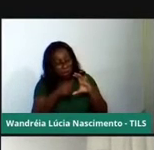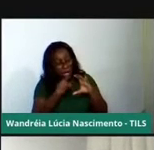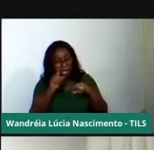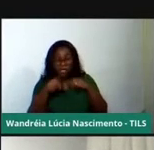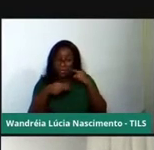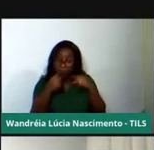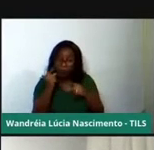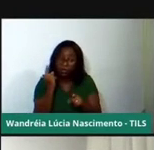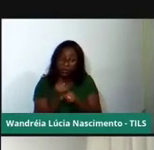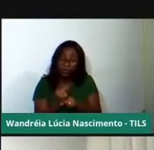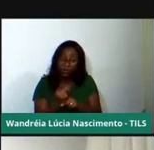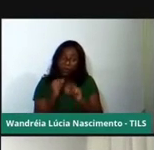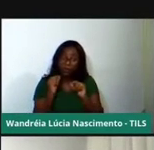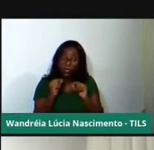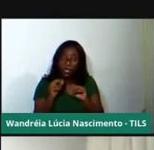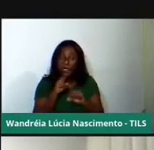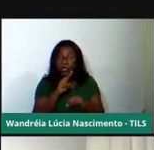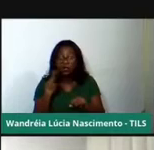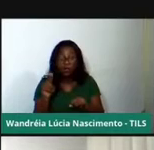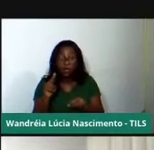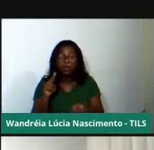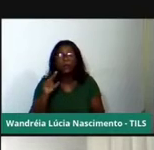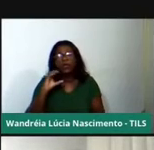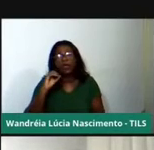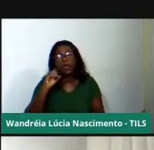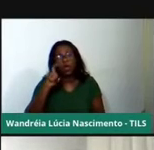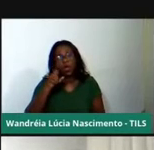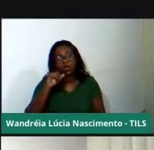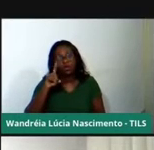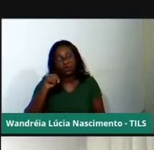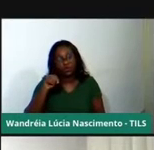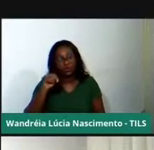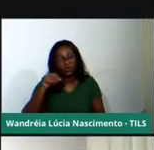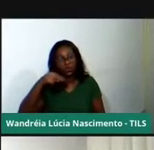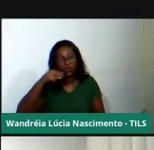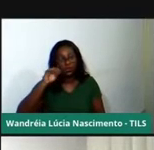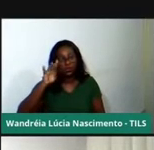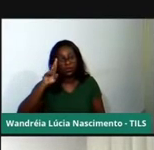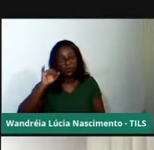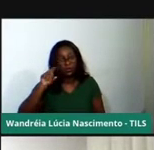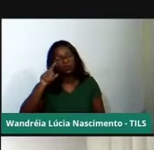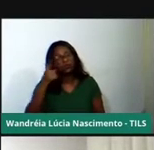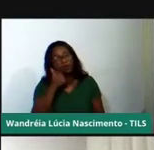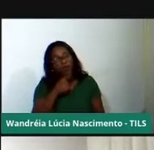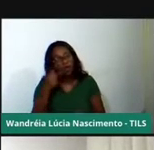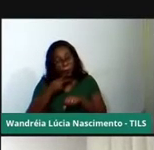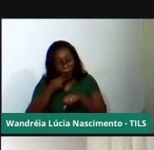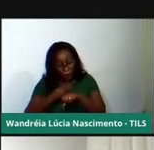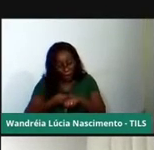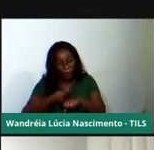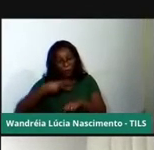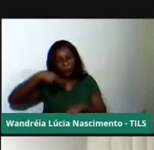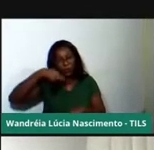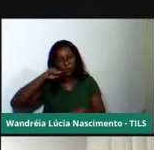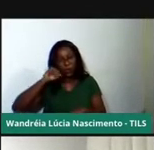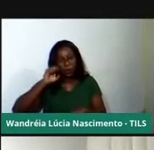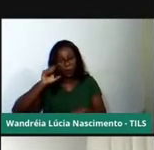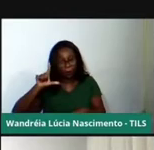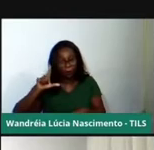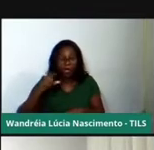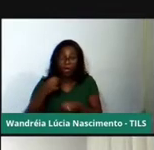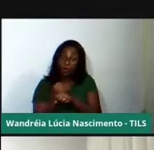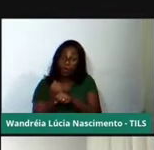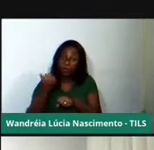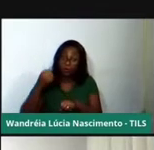que, na verdade, era o óxido nítrico, tá? Então, eles ganharam o Prêmio Nobel de Medicina em 98, e até hoje a gente vê o impacto